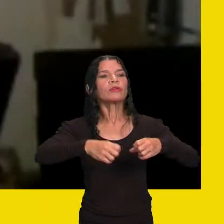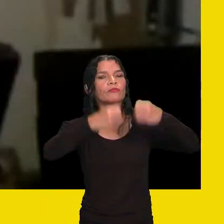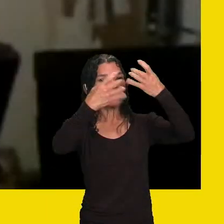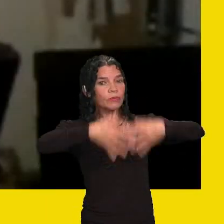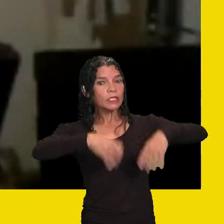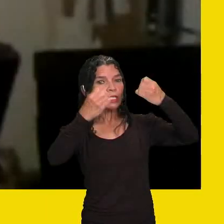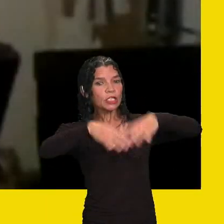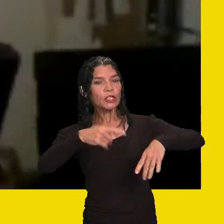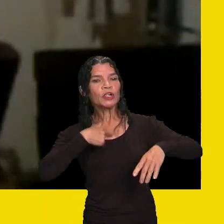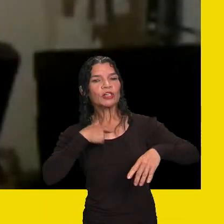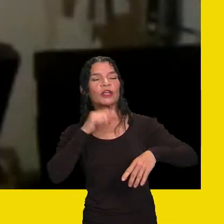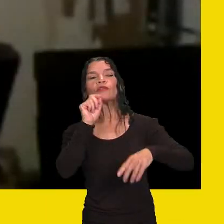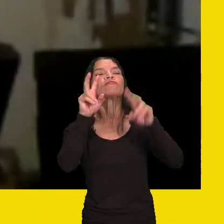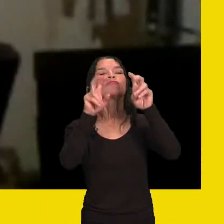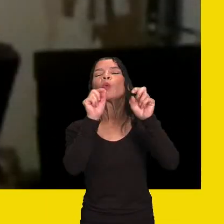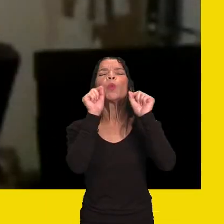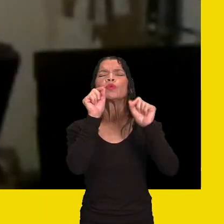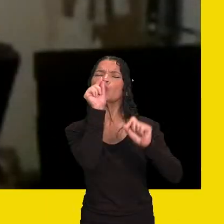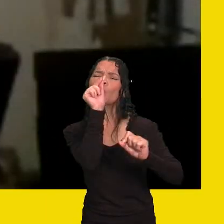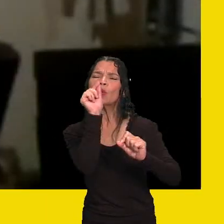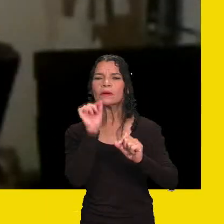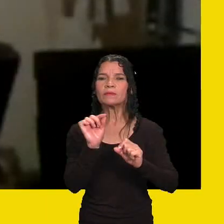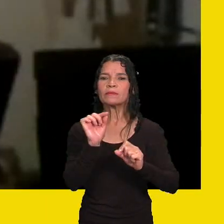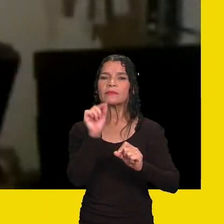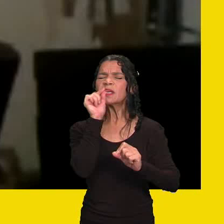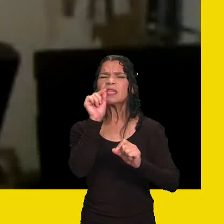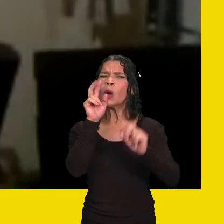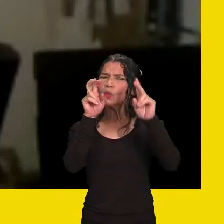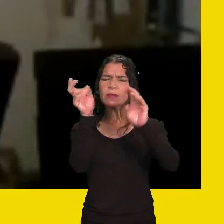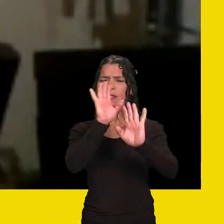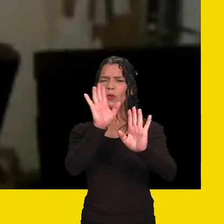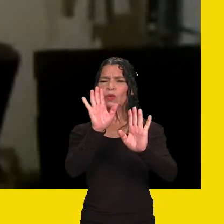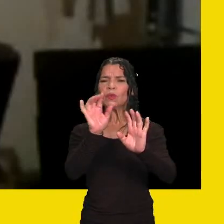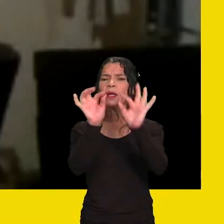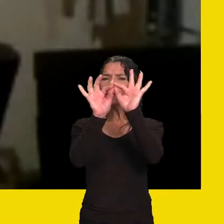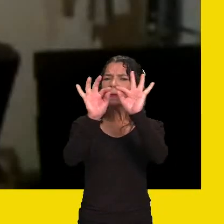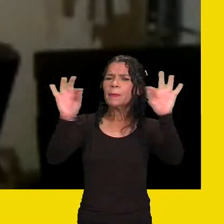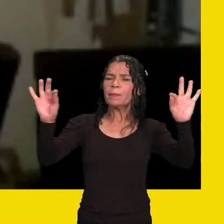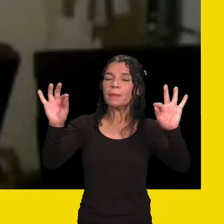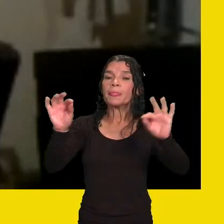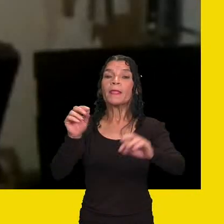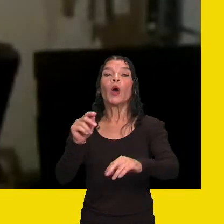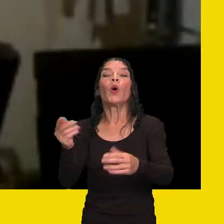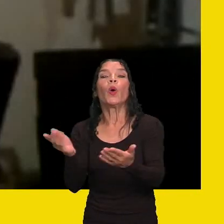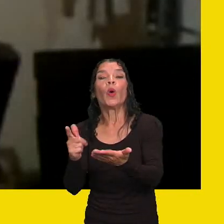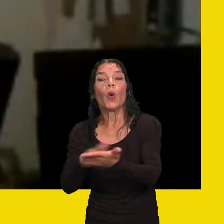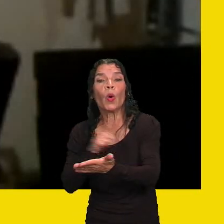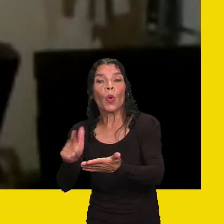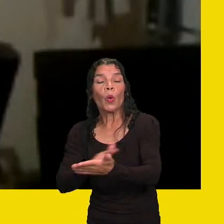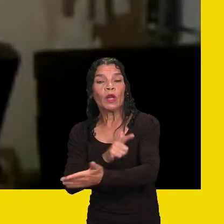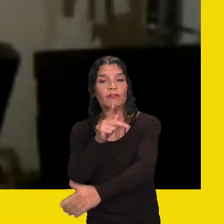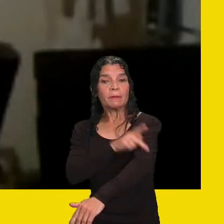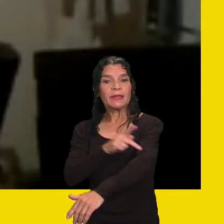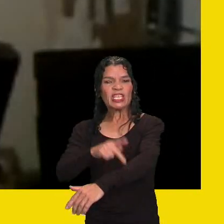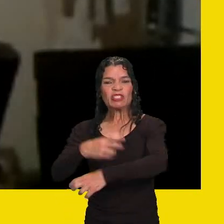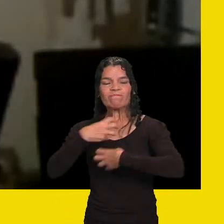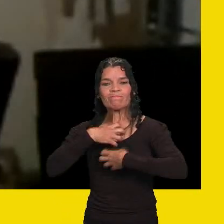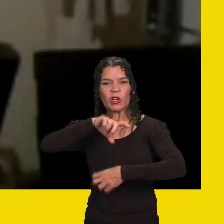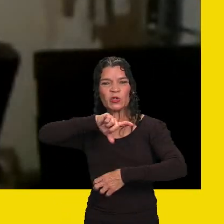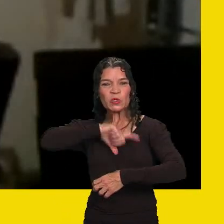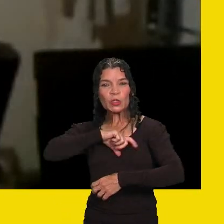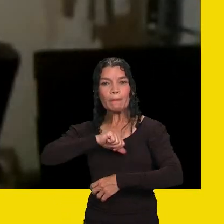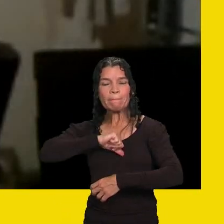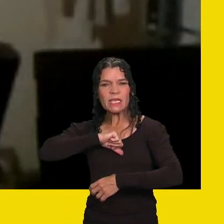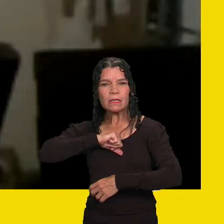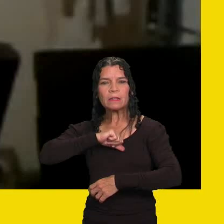uma citaçãozinha. Na verdade, não é bem uma citação. No livro Pedagogia da Autonomia, se a gente for pegar lá o sumário,